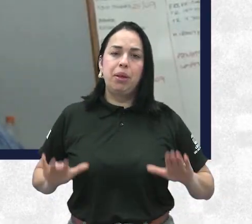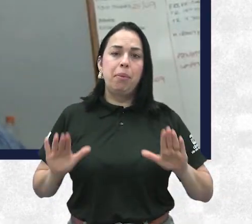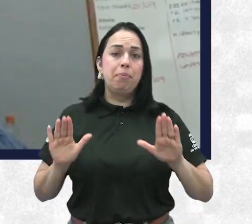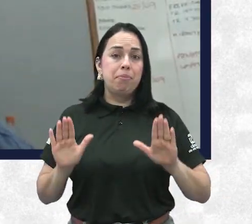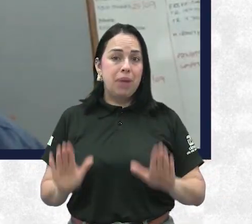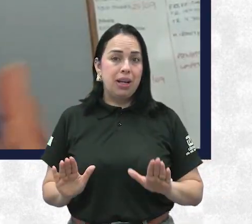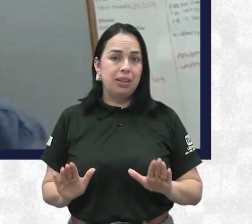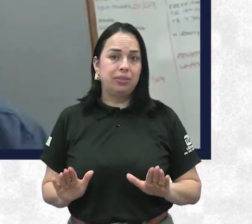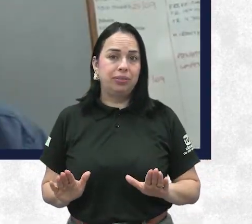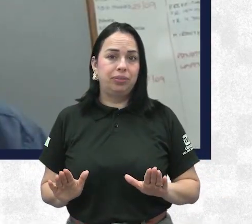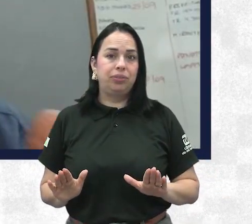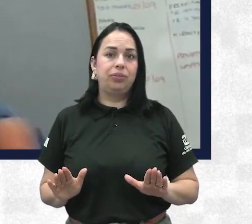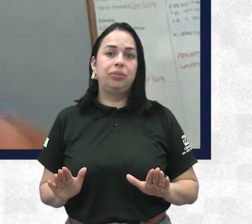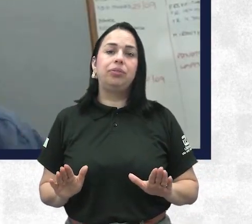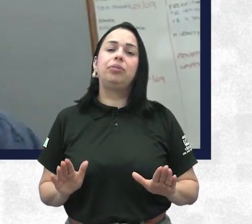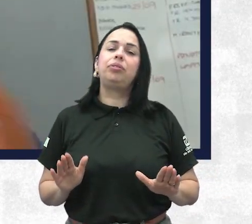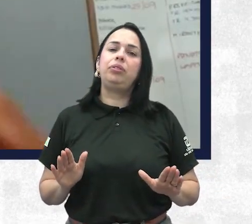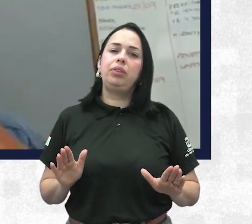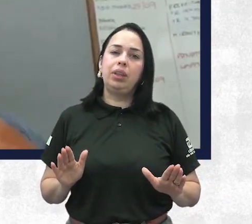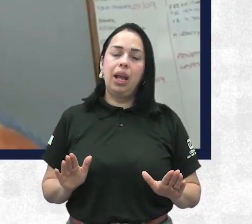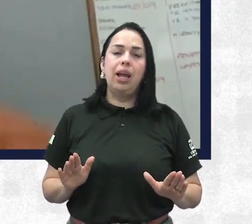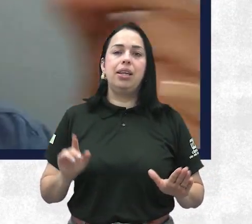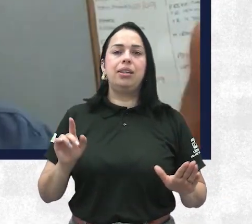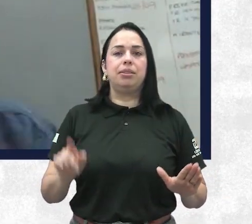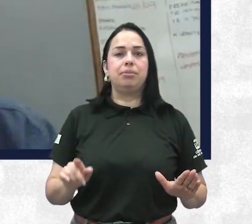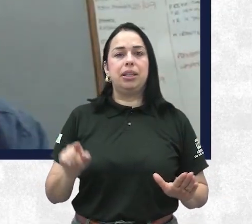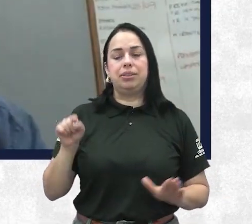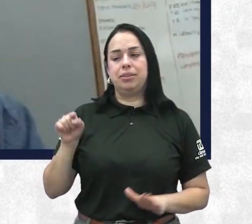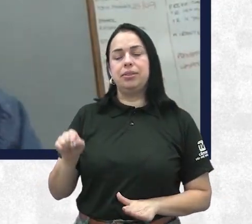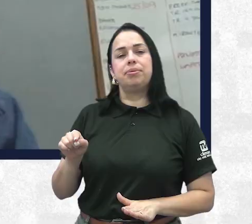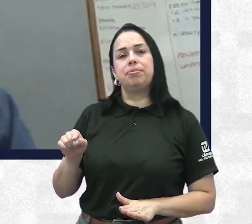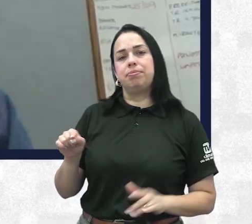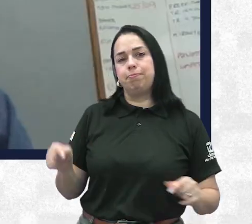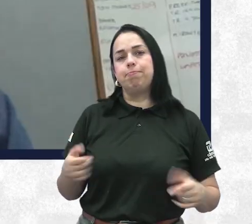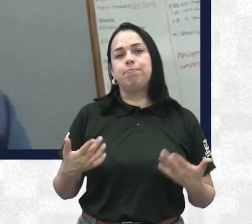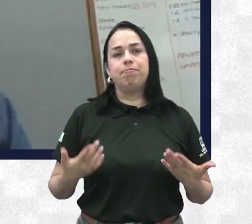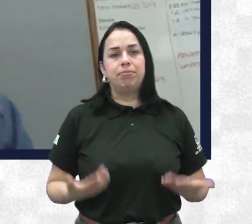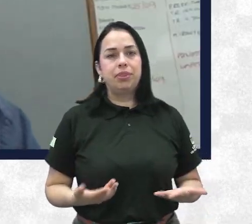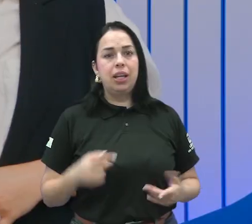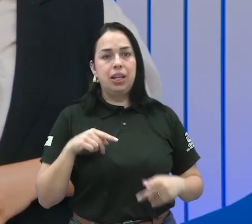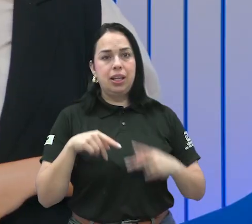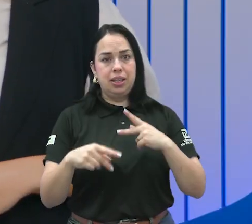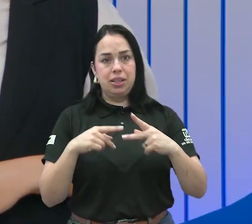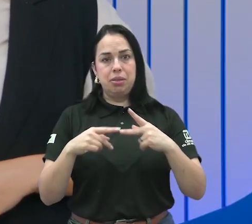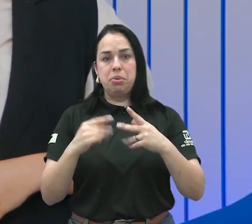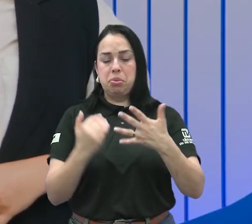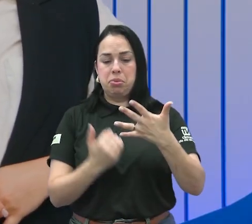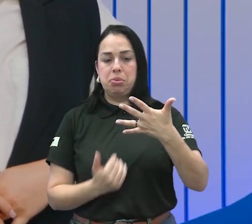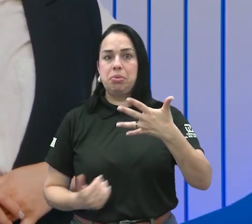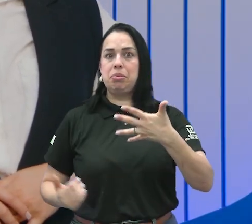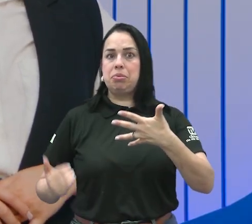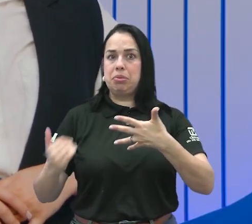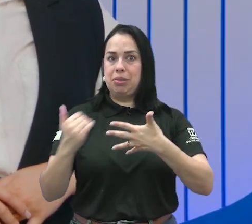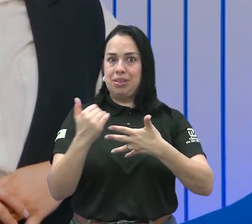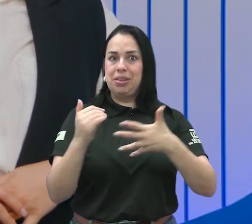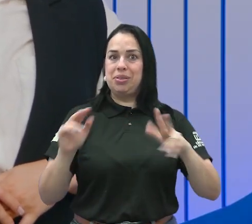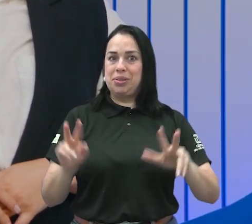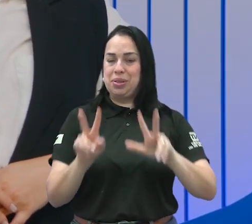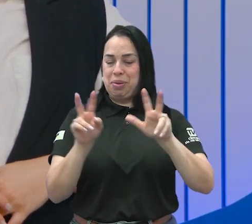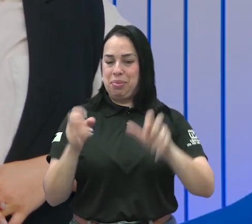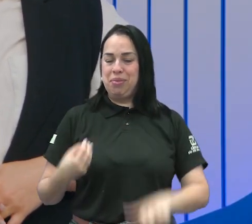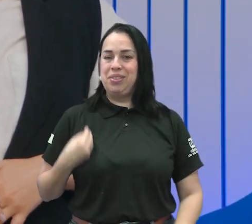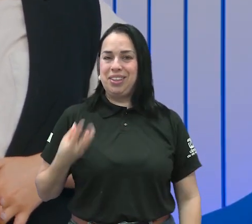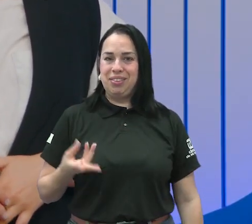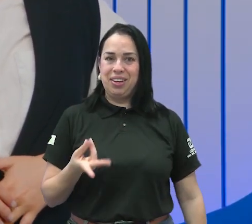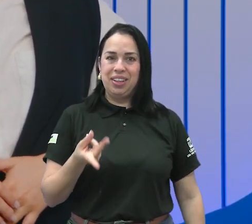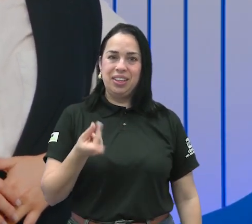pessoas. Porém, aí onde entra o IDH. São José dos Campos aparece em